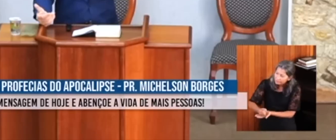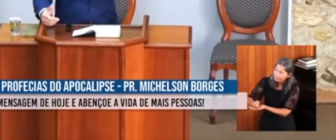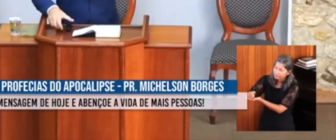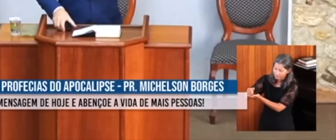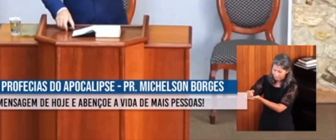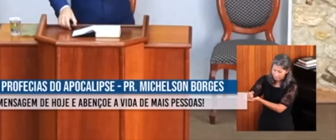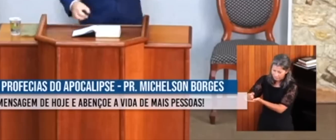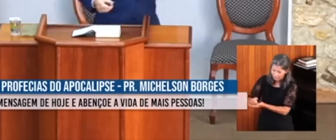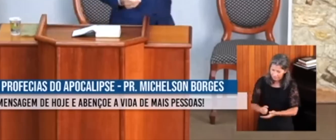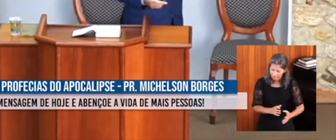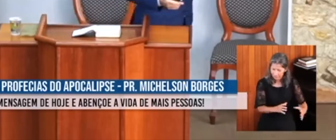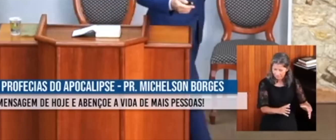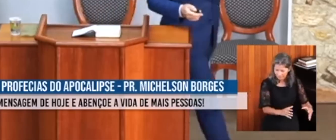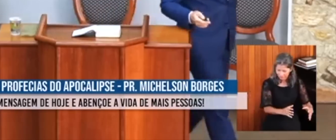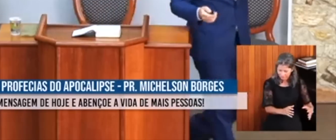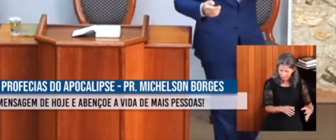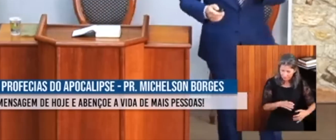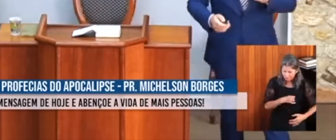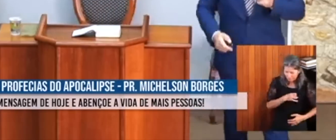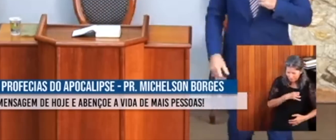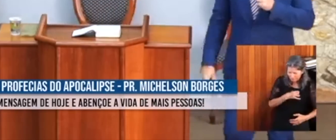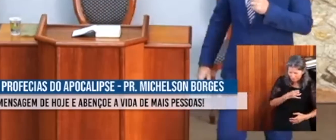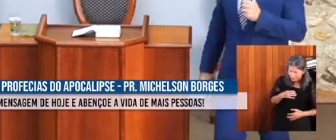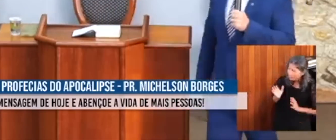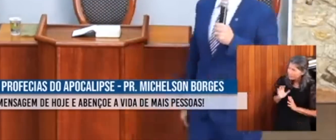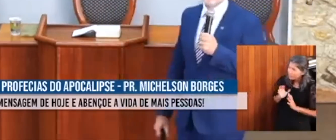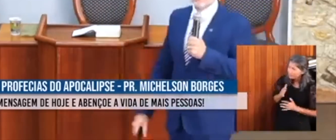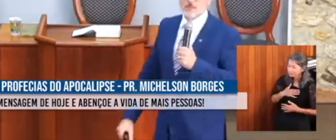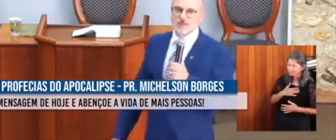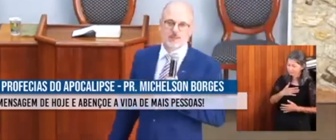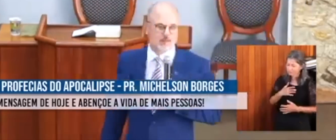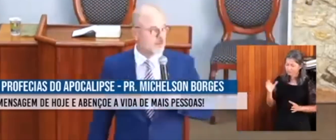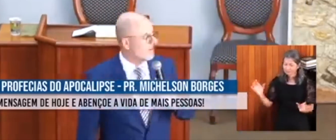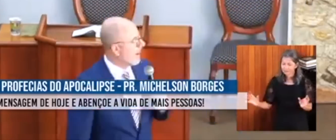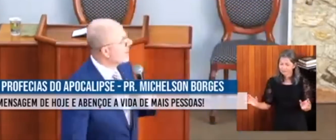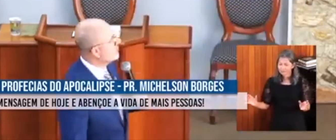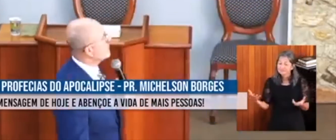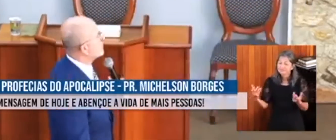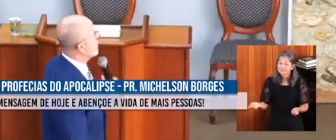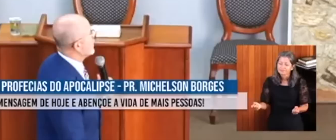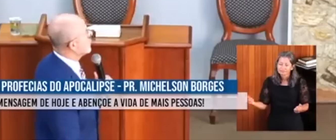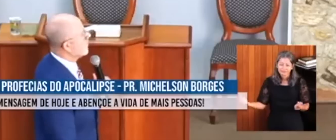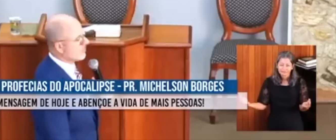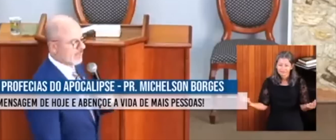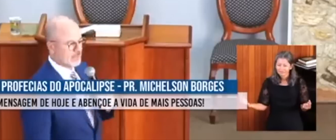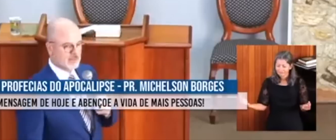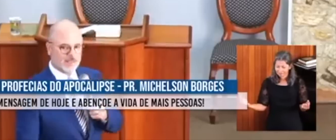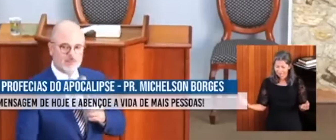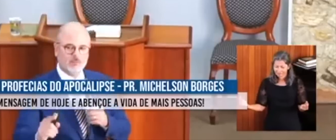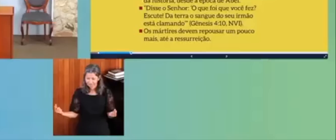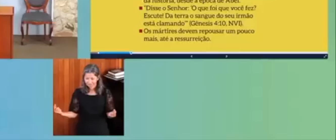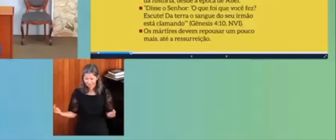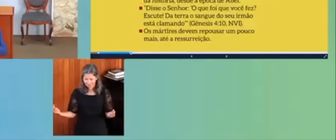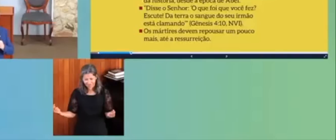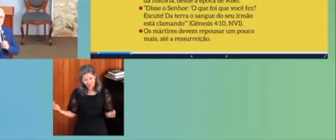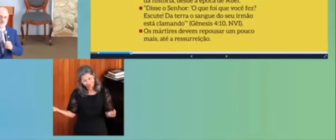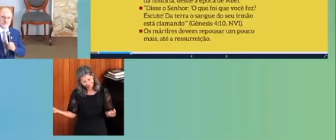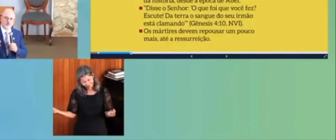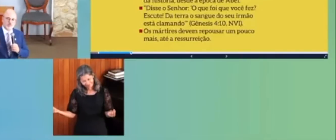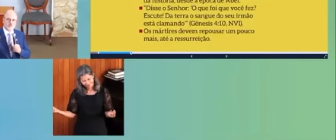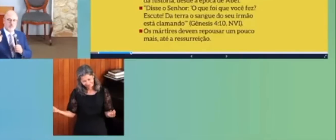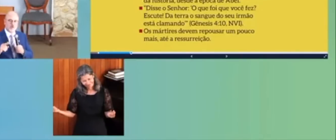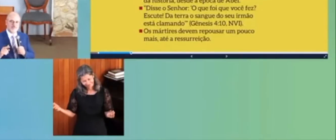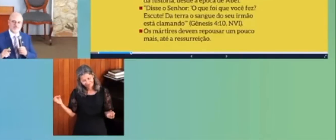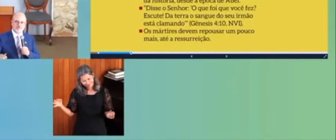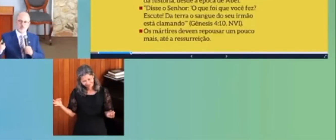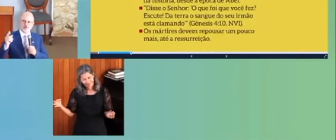aguardando. Vamos rever algumas coisas aqui então, para fixar? Mártires debaixo do altar. Lembram? Almas que